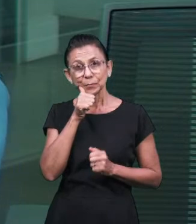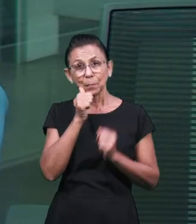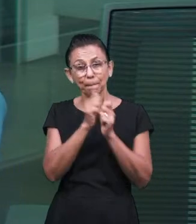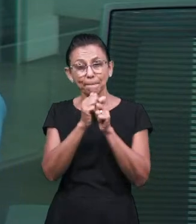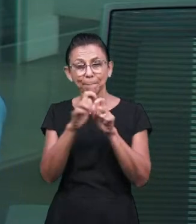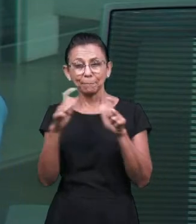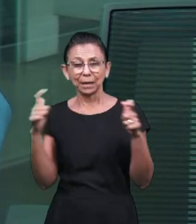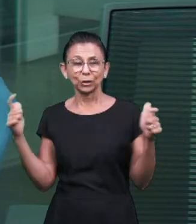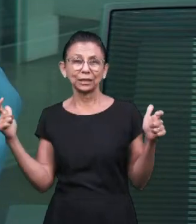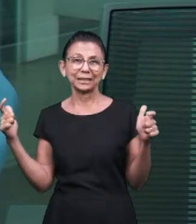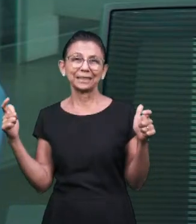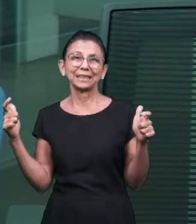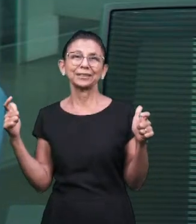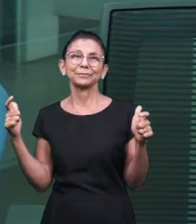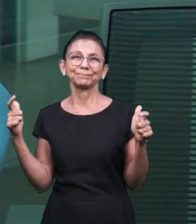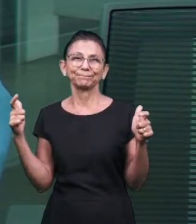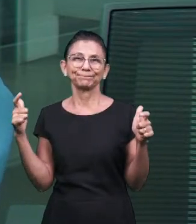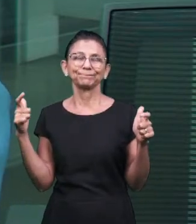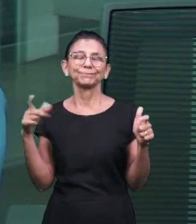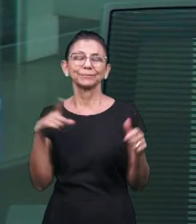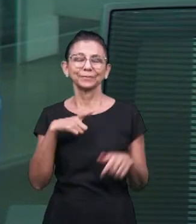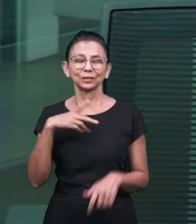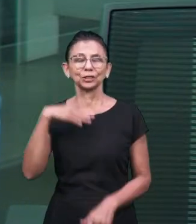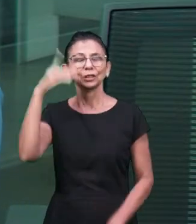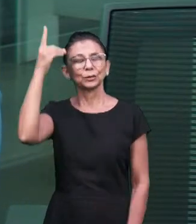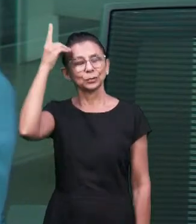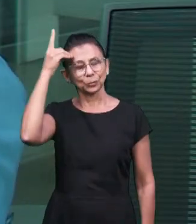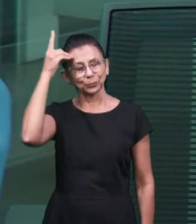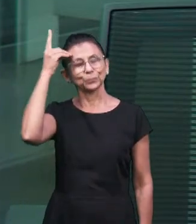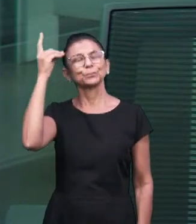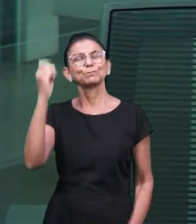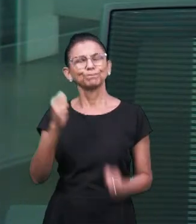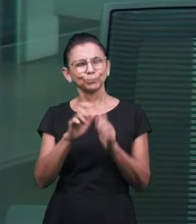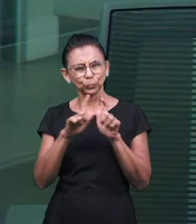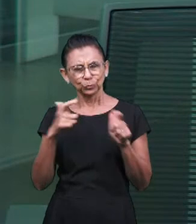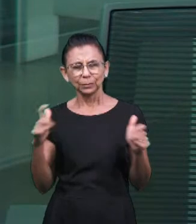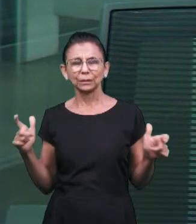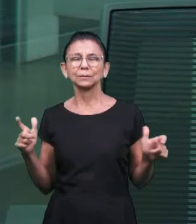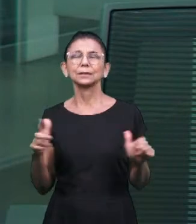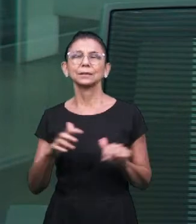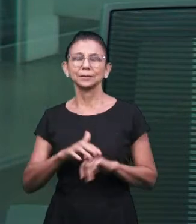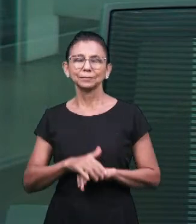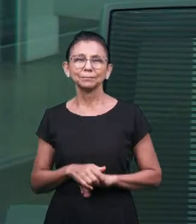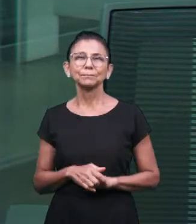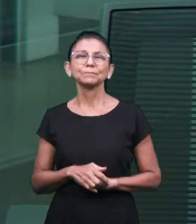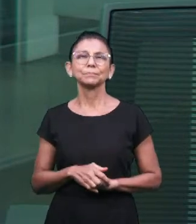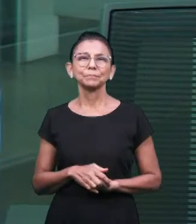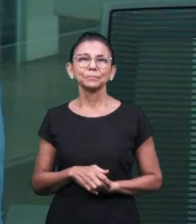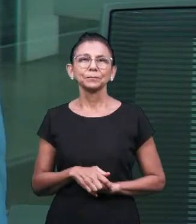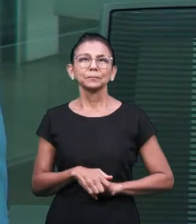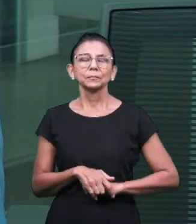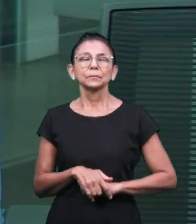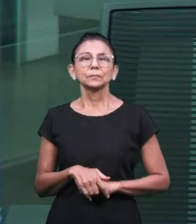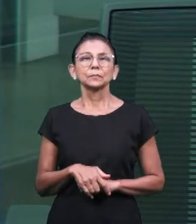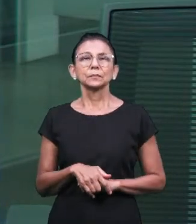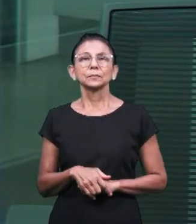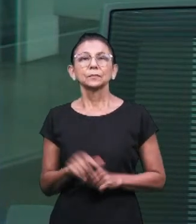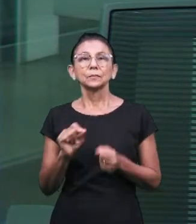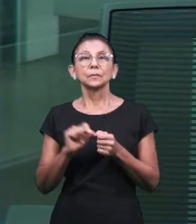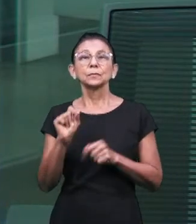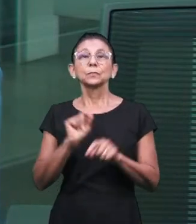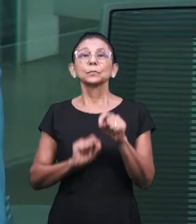da igreja eram muito usadas. Elas eram um trabalho extraordinário. E o que elas